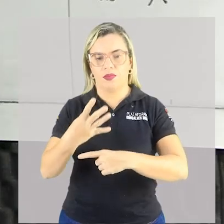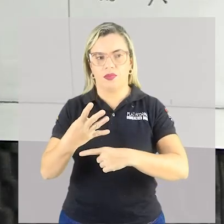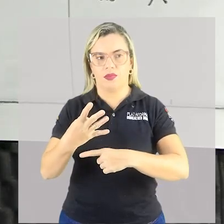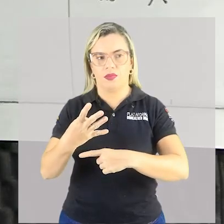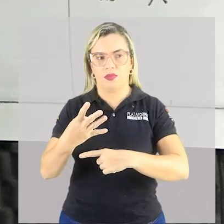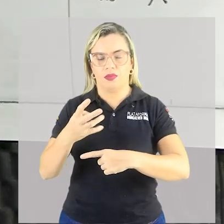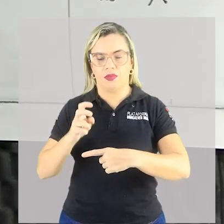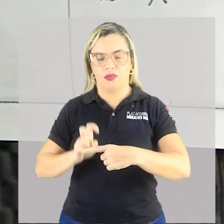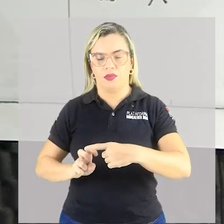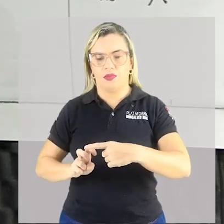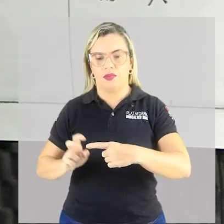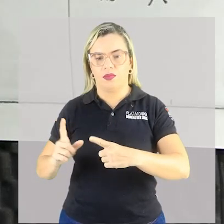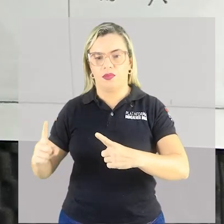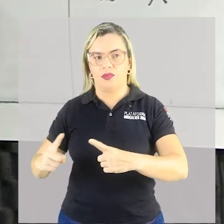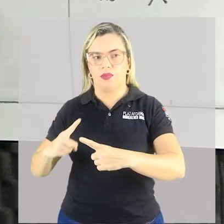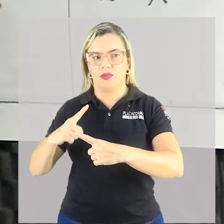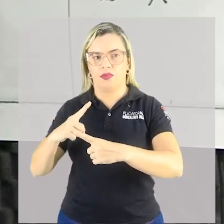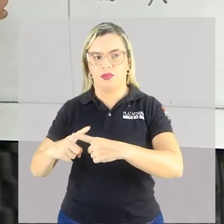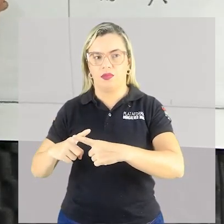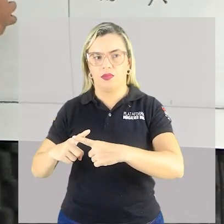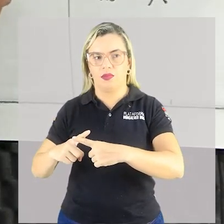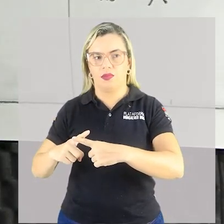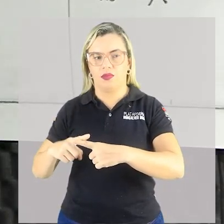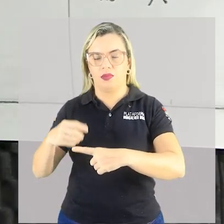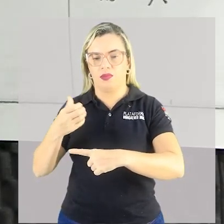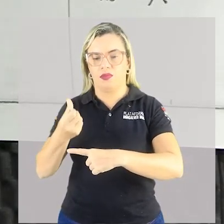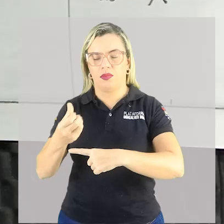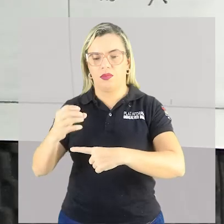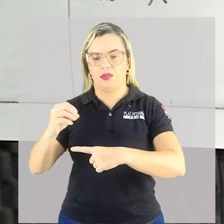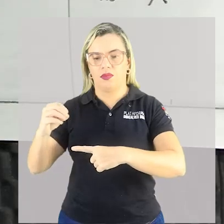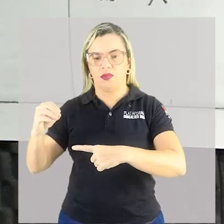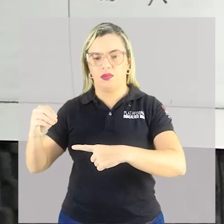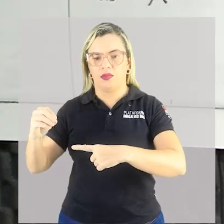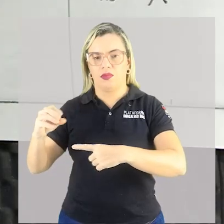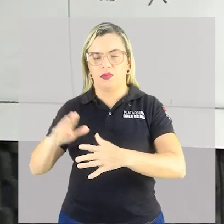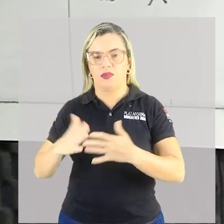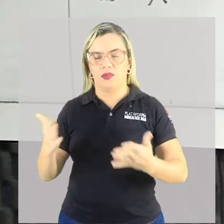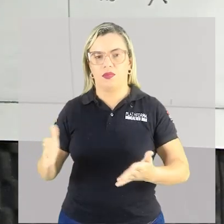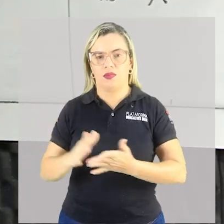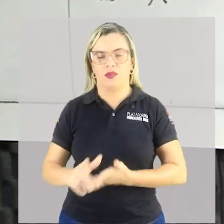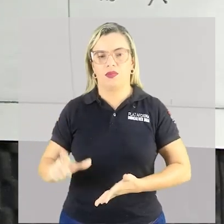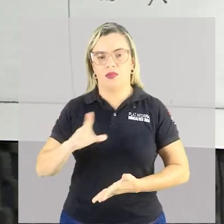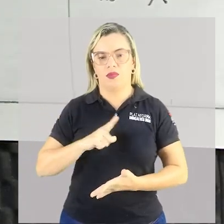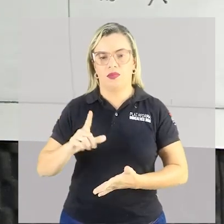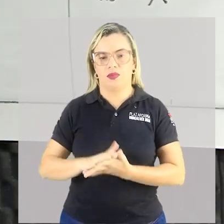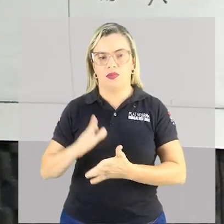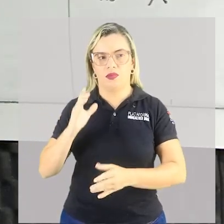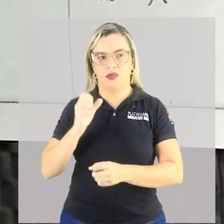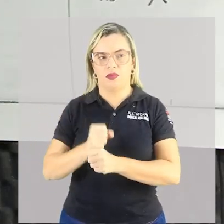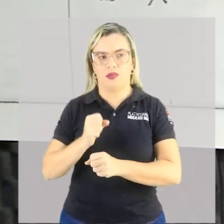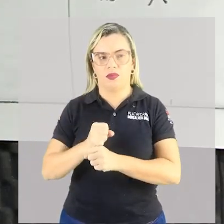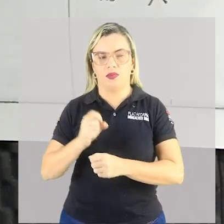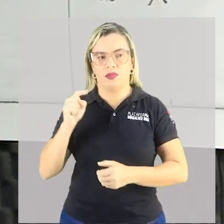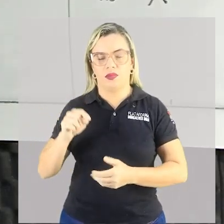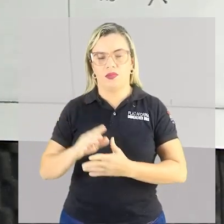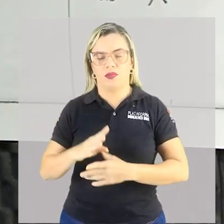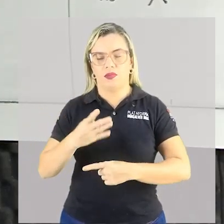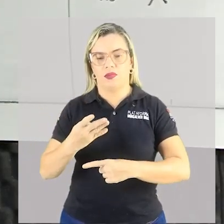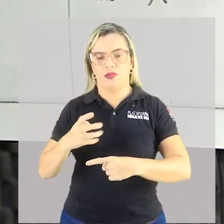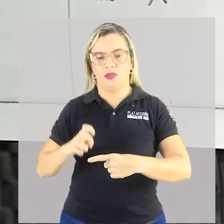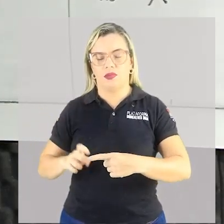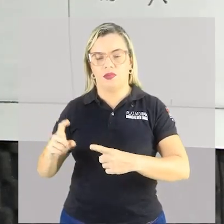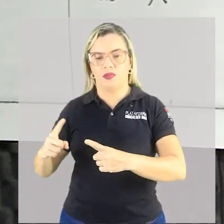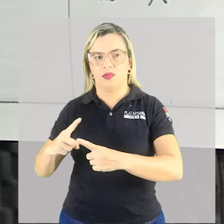sobre 5 vezes o que? 600, beleza? Então, o que eu tenho que calcular aqui? 4/5